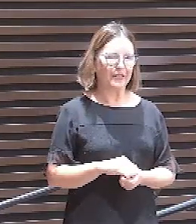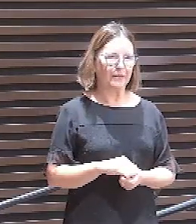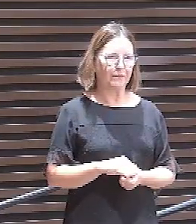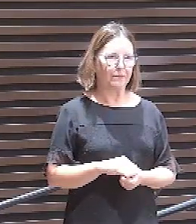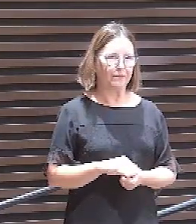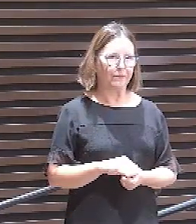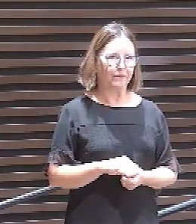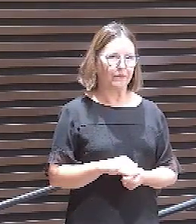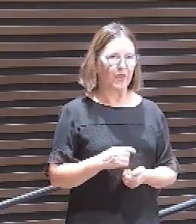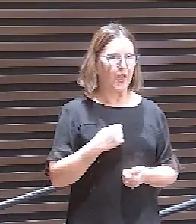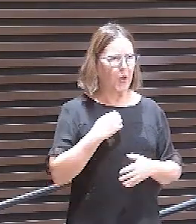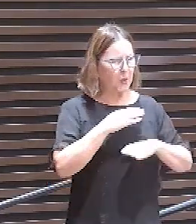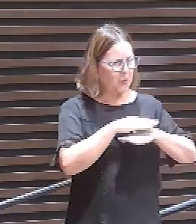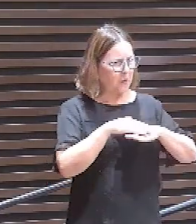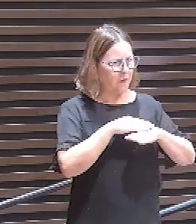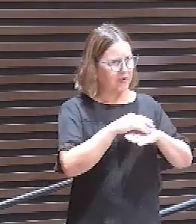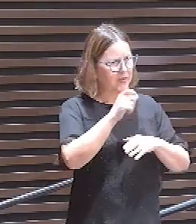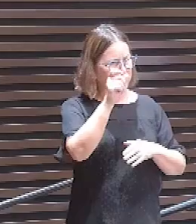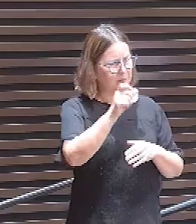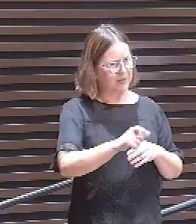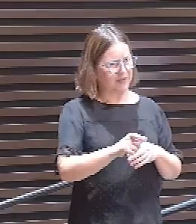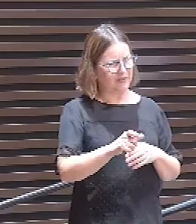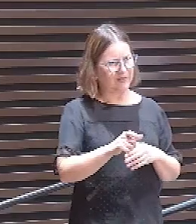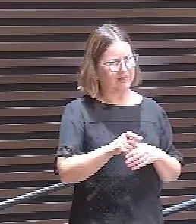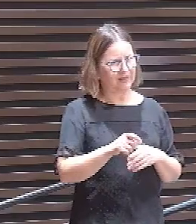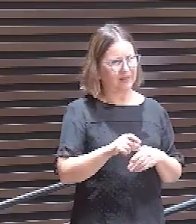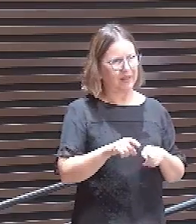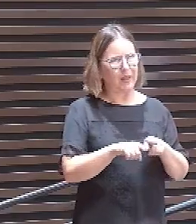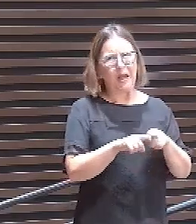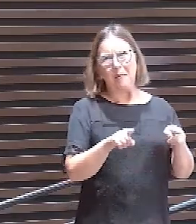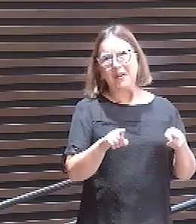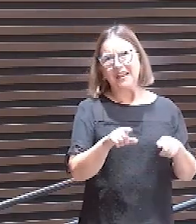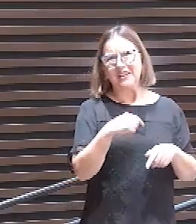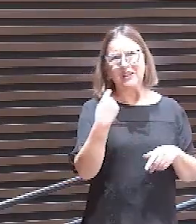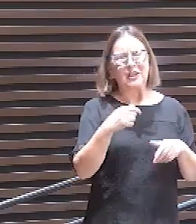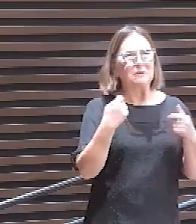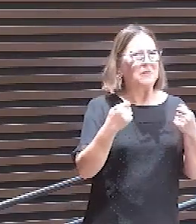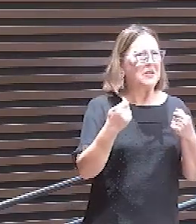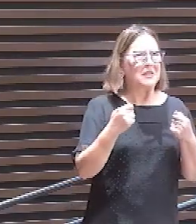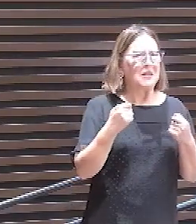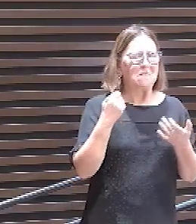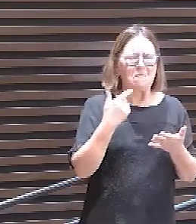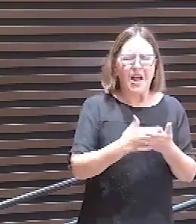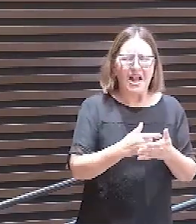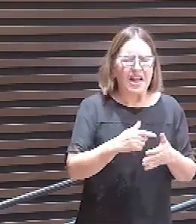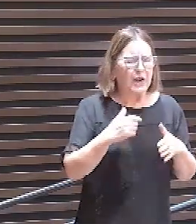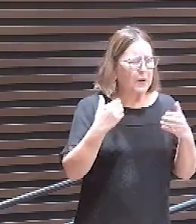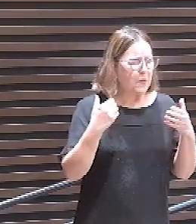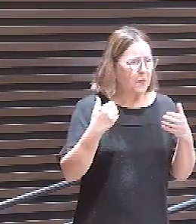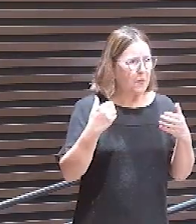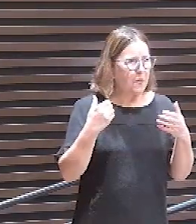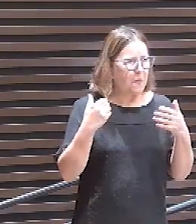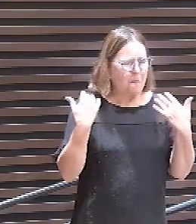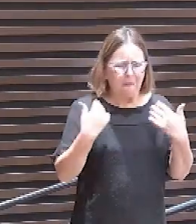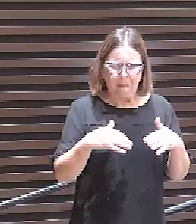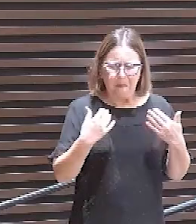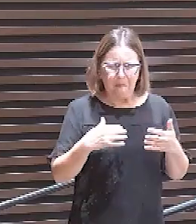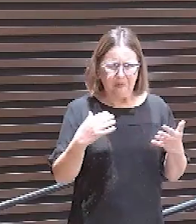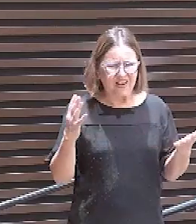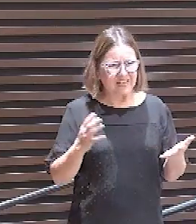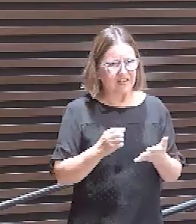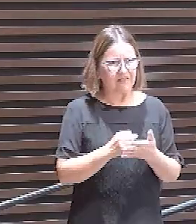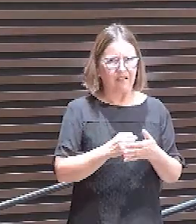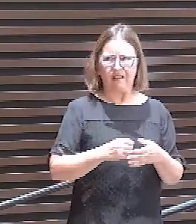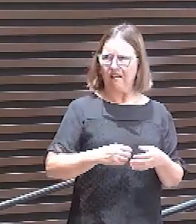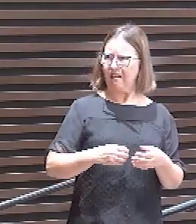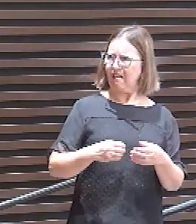Conversando com alguém sobre, mas isso a gente tem que pagar um preço. O quê, menino? Temos que pagar o preço.